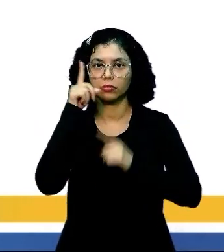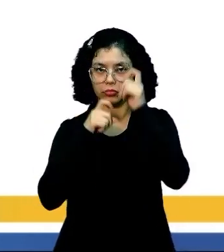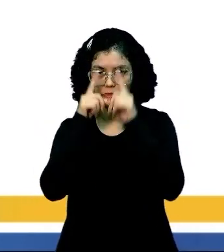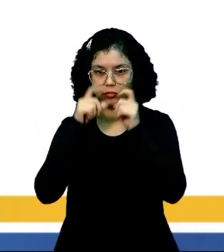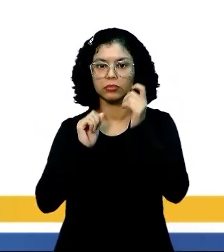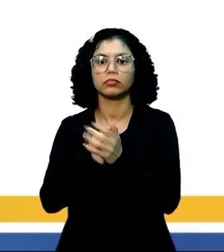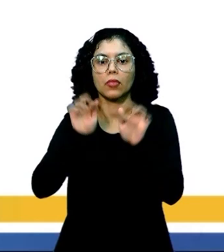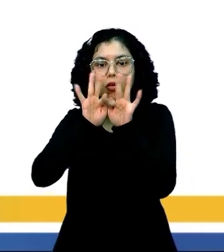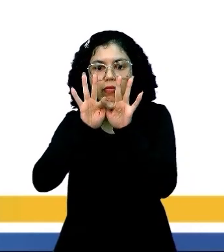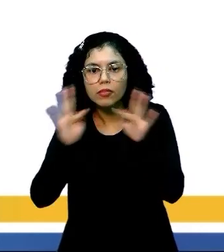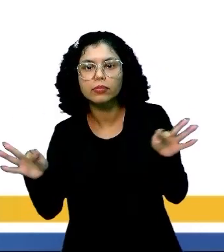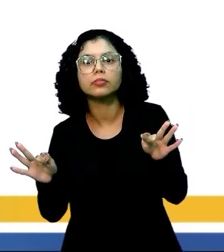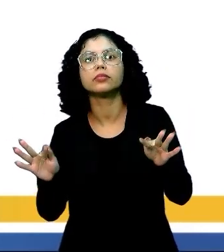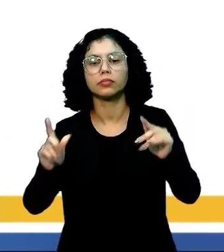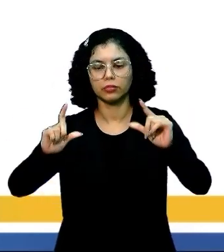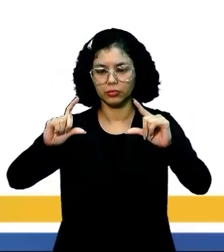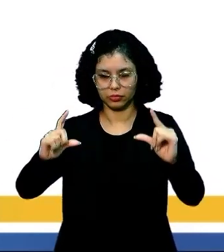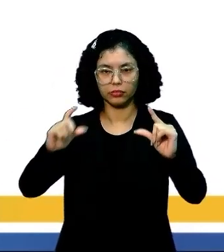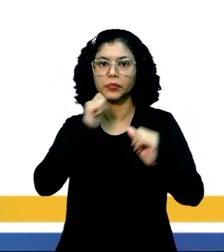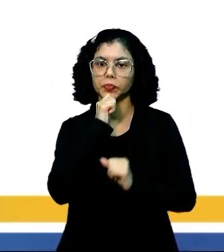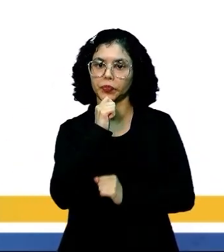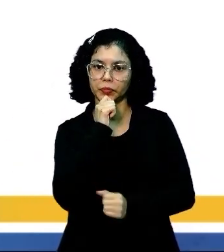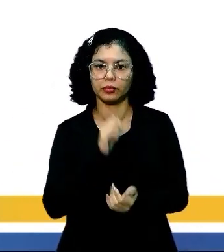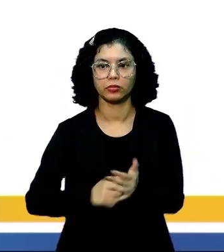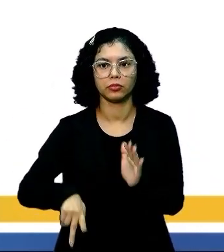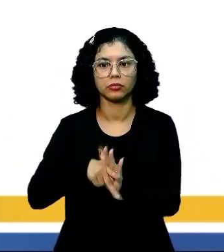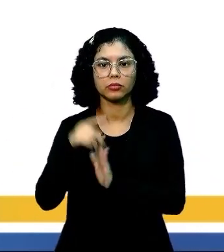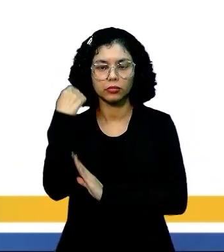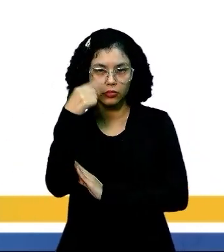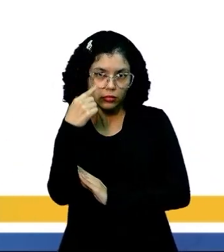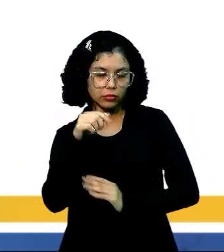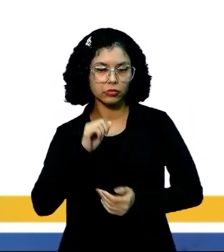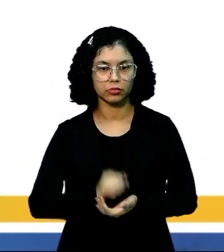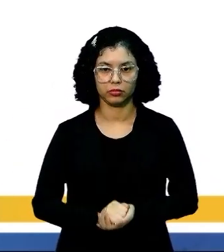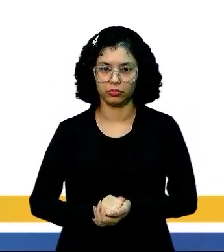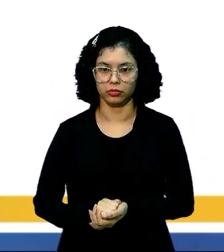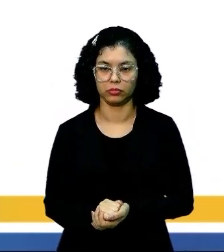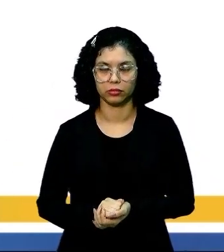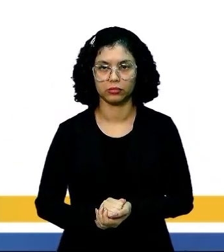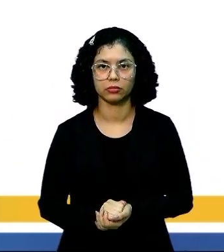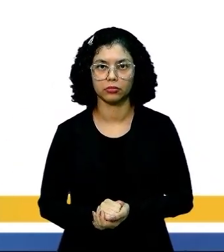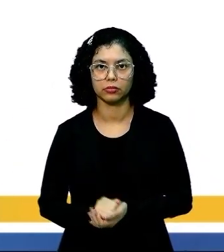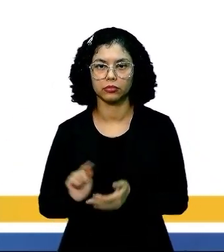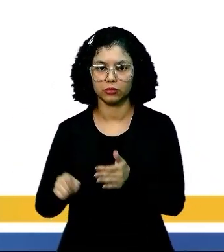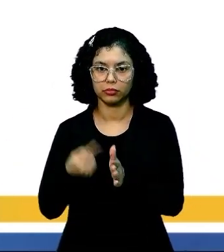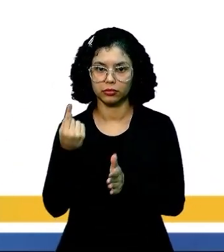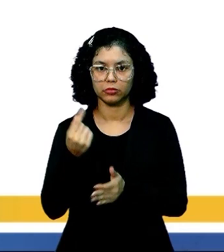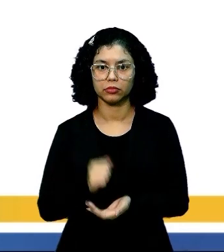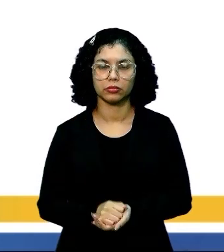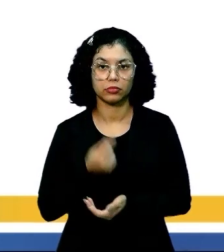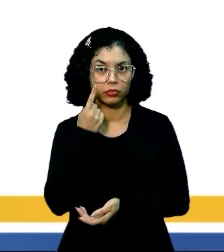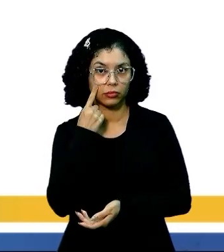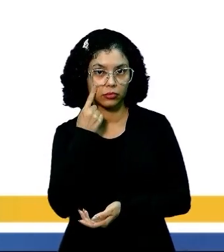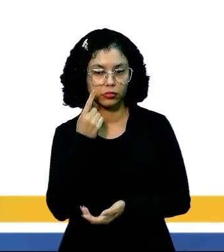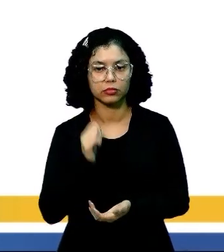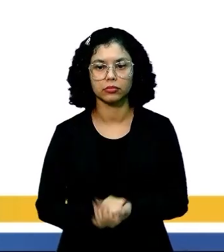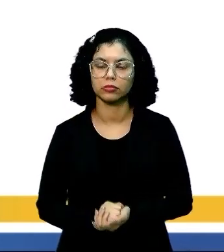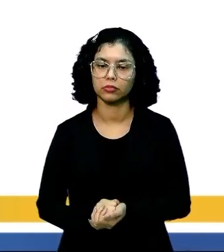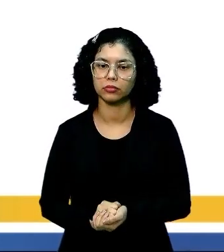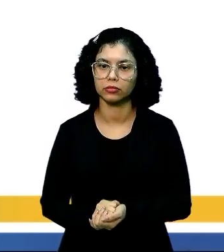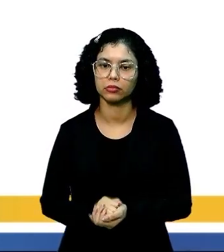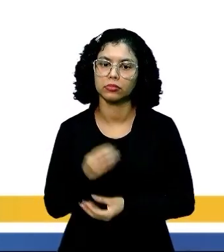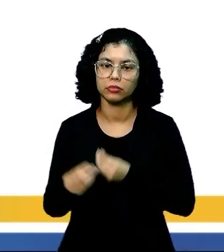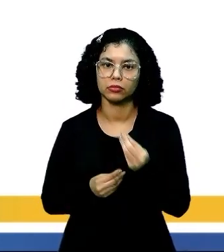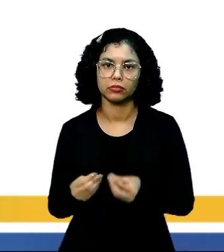ali um vocábulo, né, da língua espanhola, de raçoelha. Primeiramente, assim, olhando, né, você